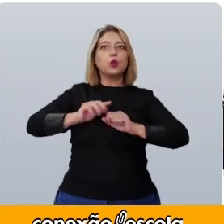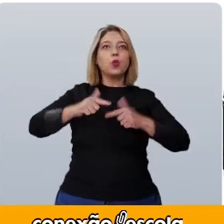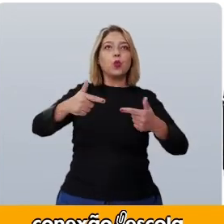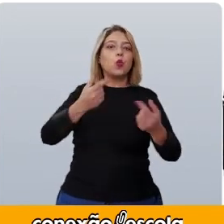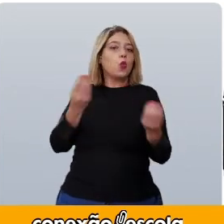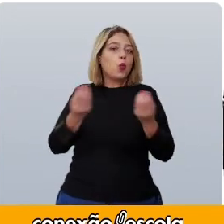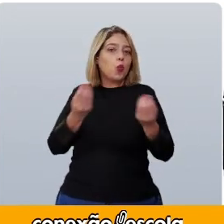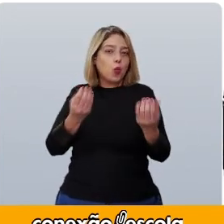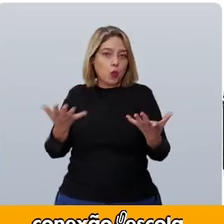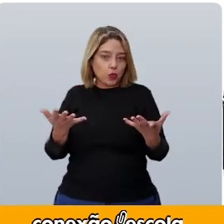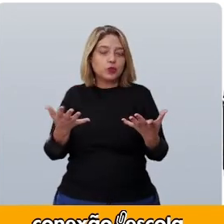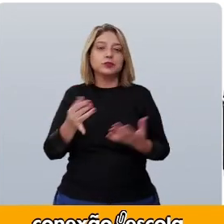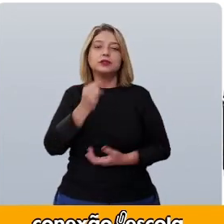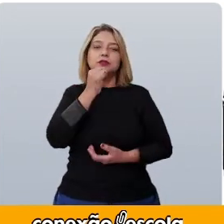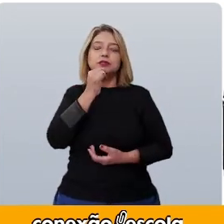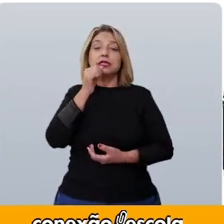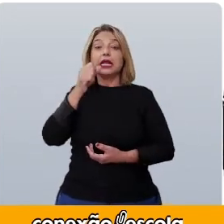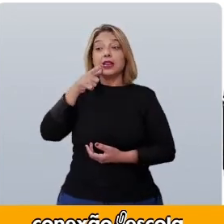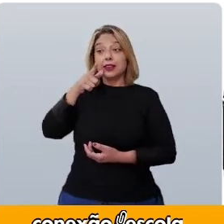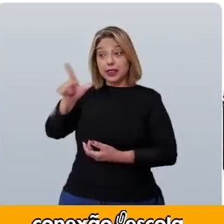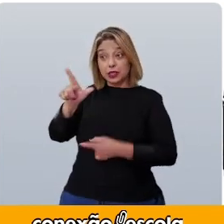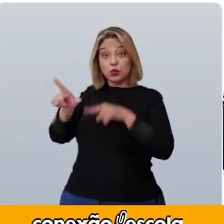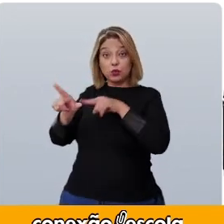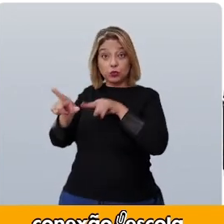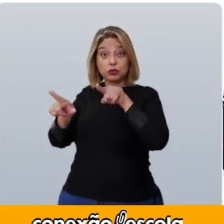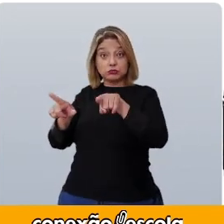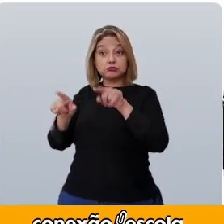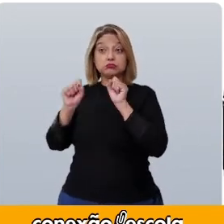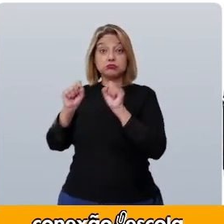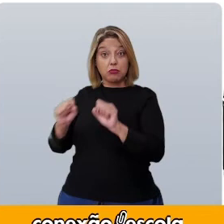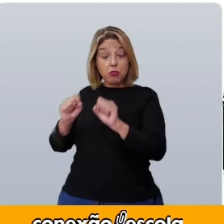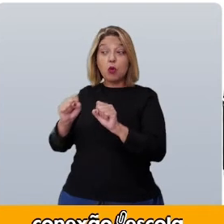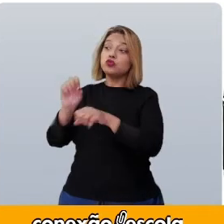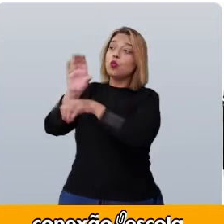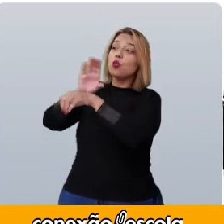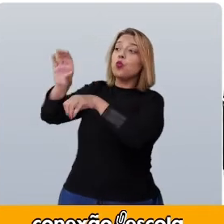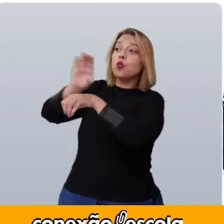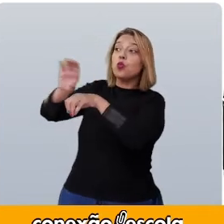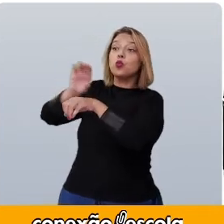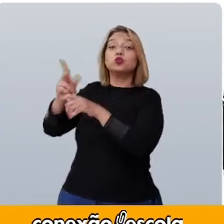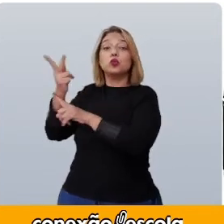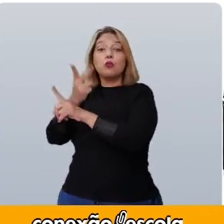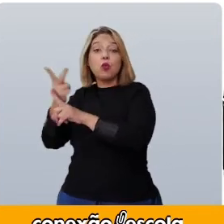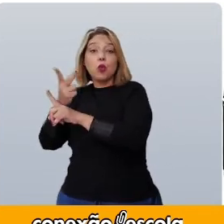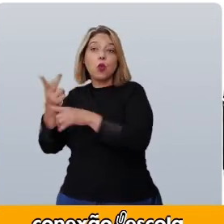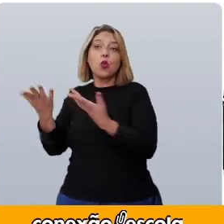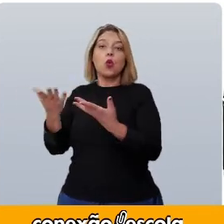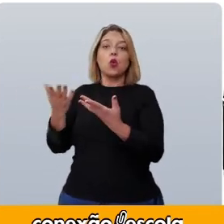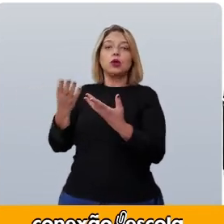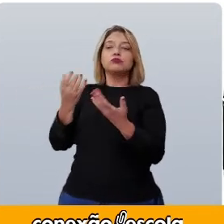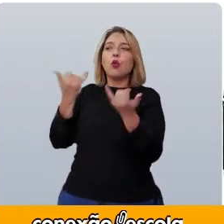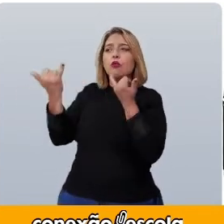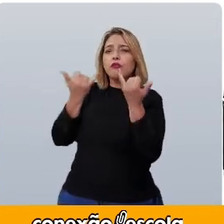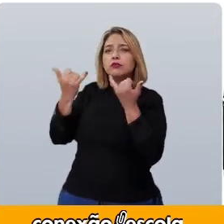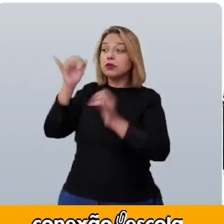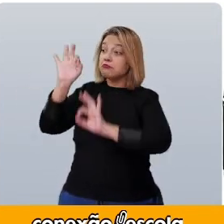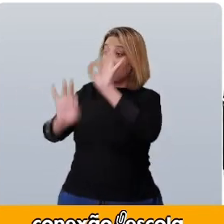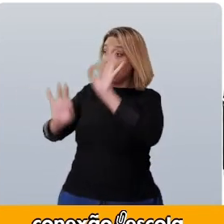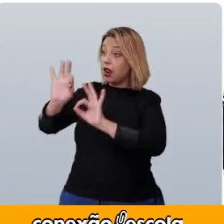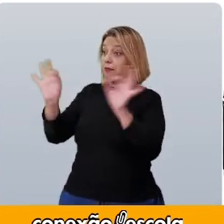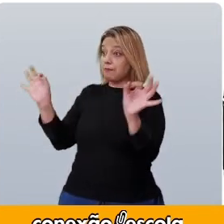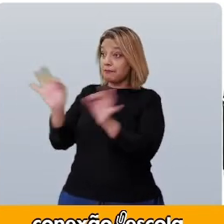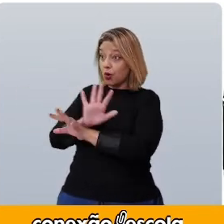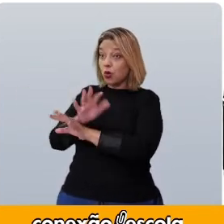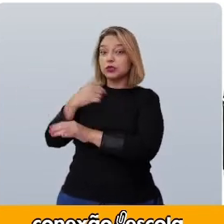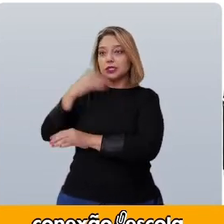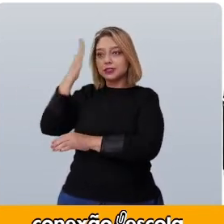No exemplo do idioma, pode ser procurar por um curso. Com essas informações organizadas, fica